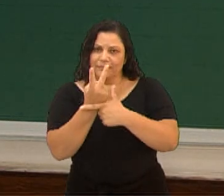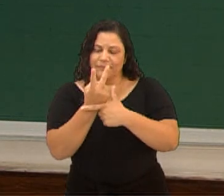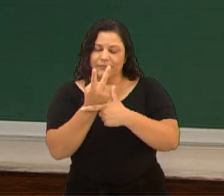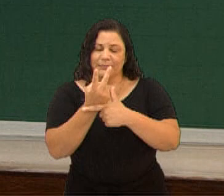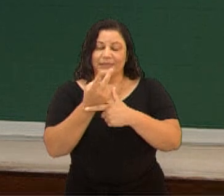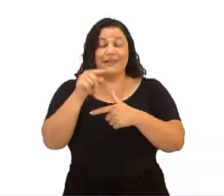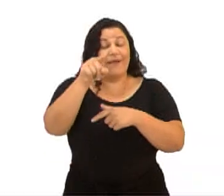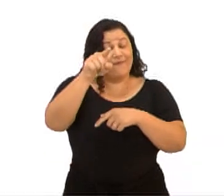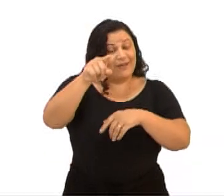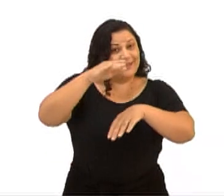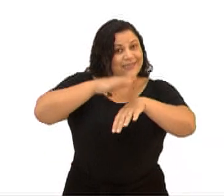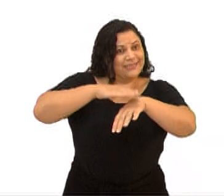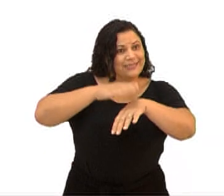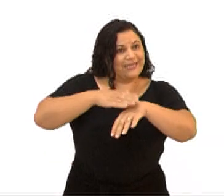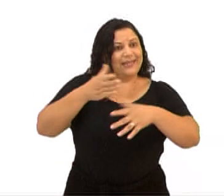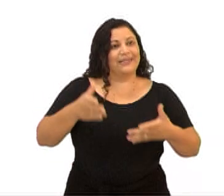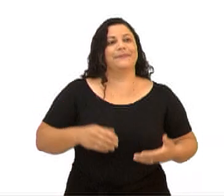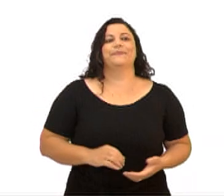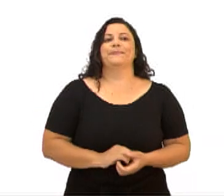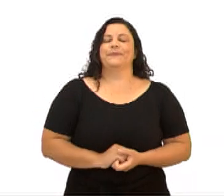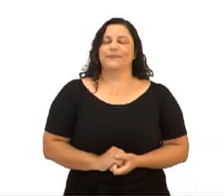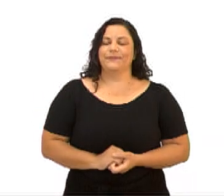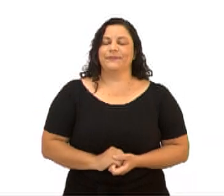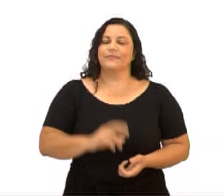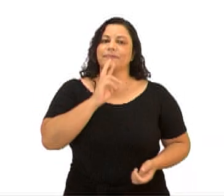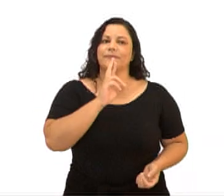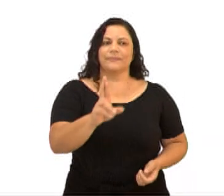aí, nós vamos ter